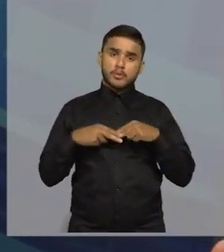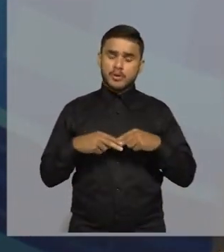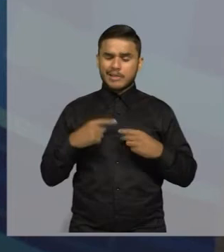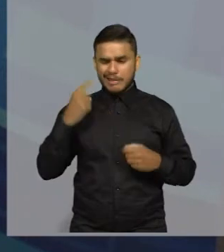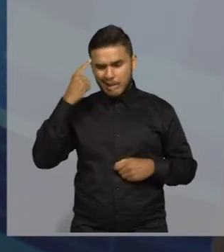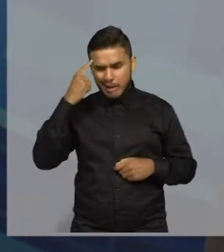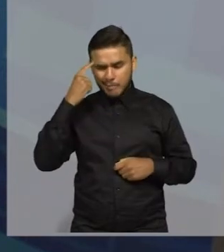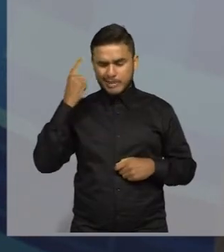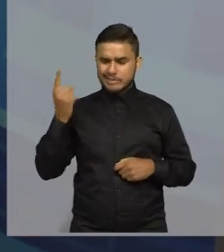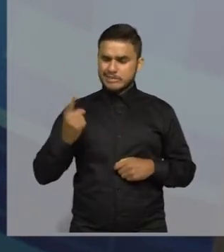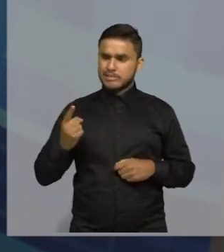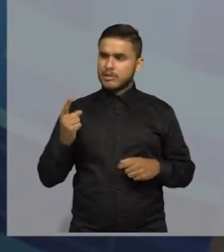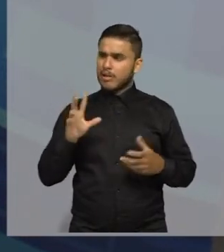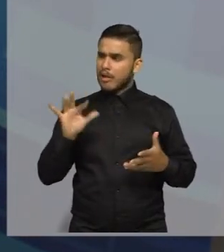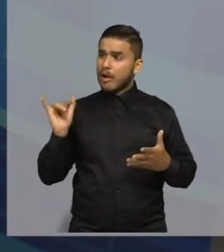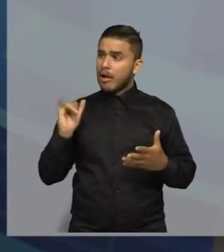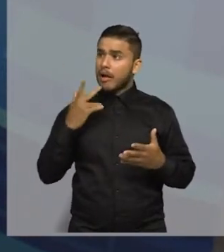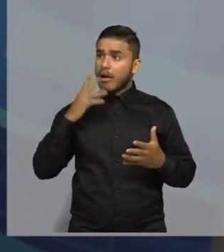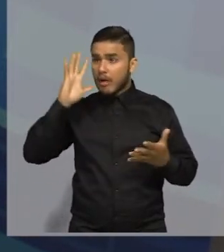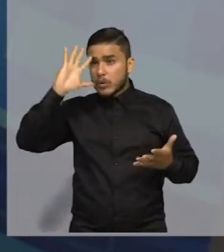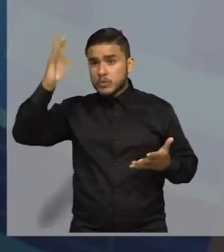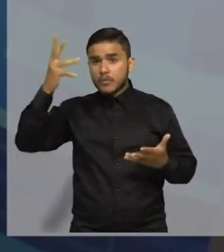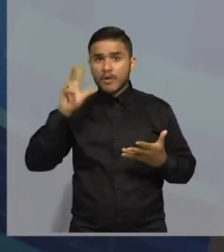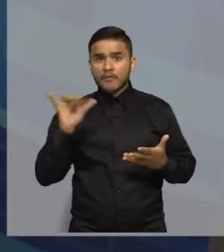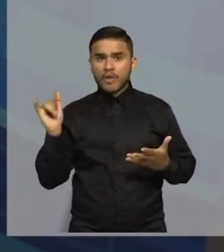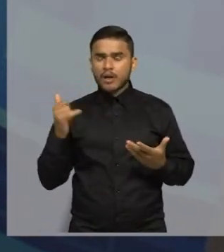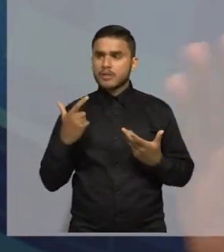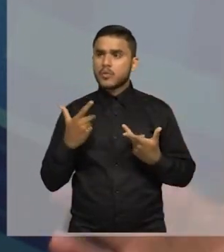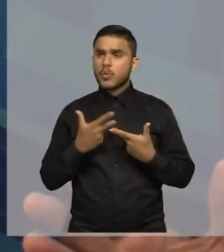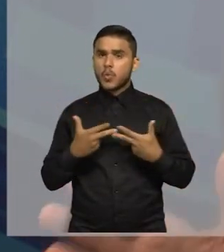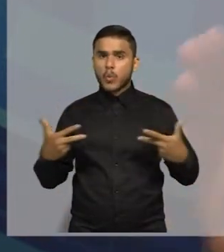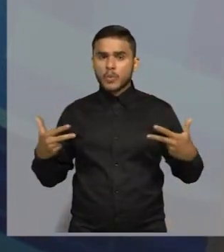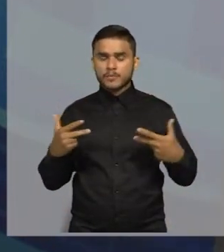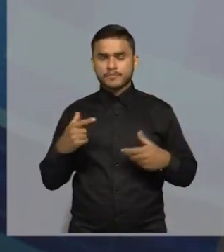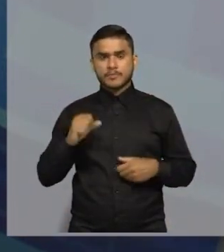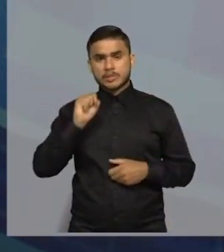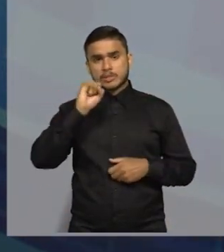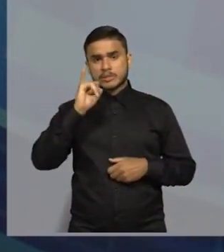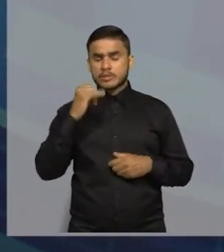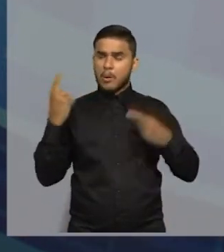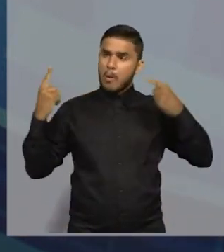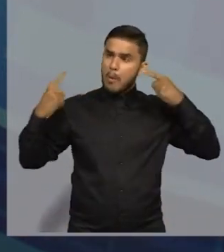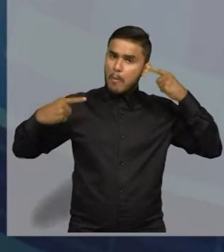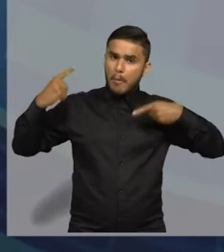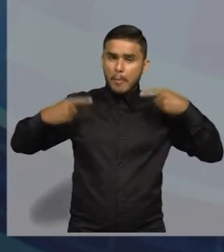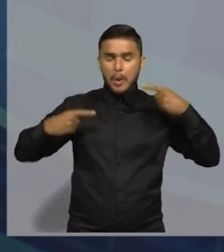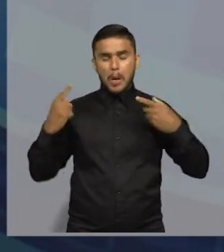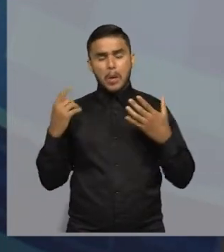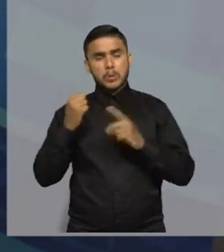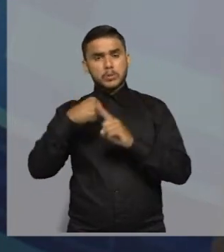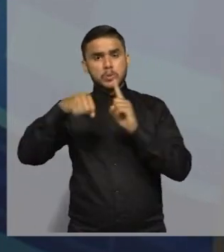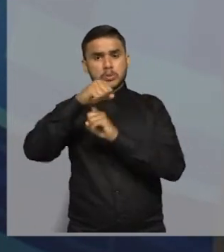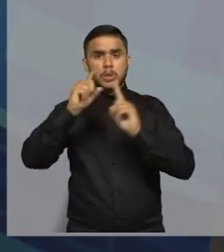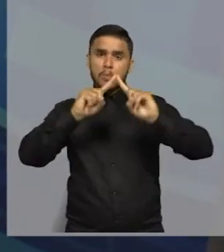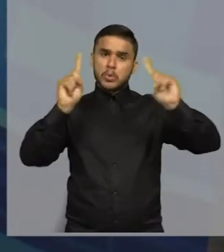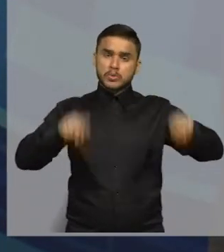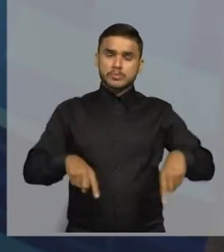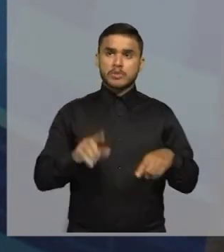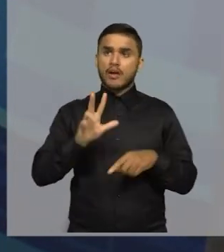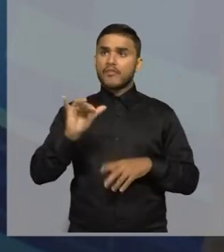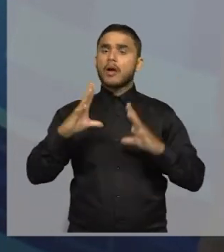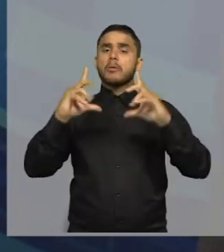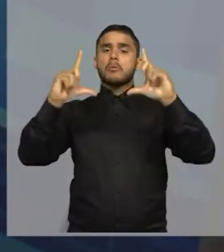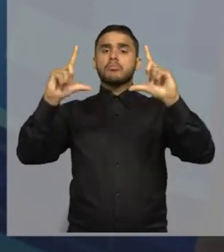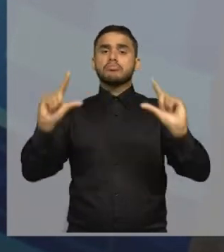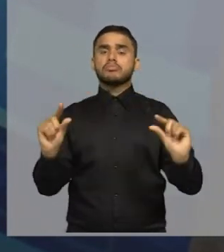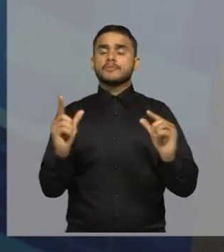confronto não vai resolver. É claro que nenhuma medida isoladamente, ou de confronto, ou de política social, resolve. É claro